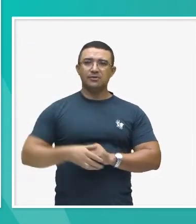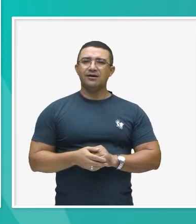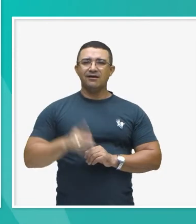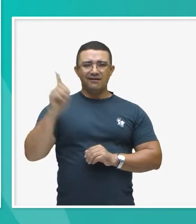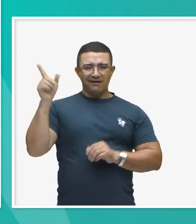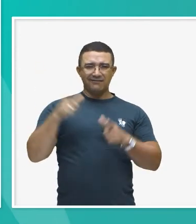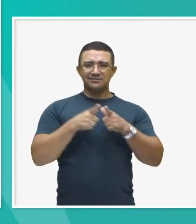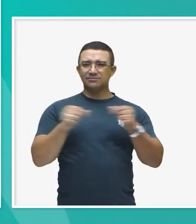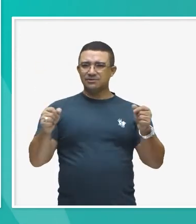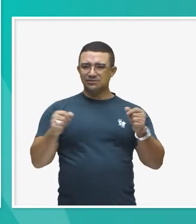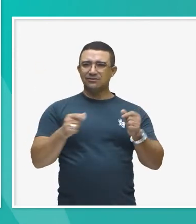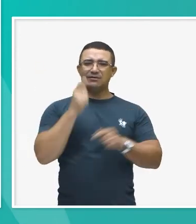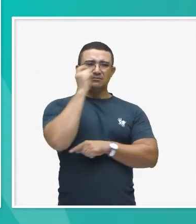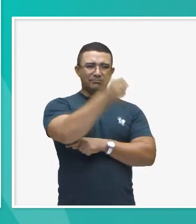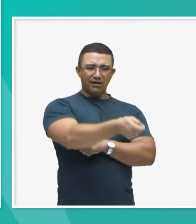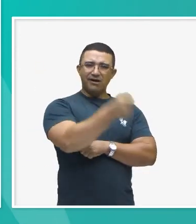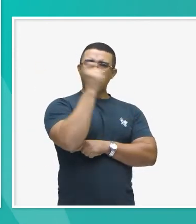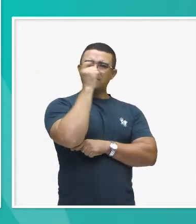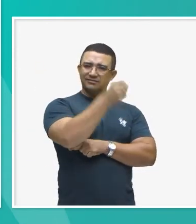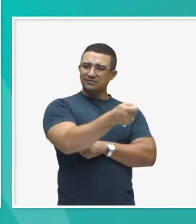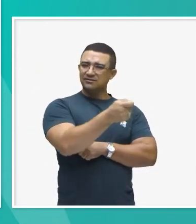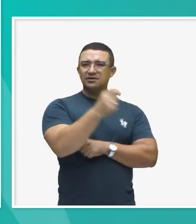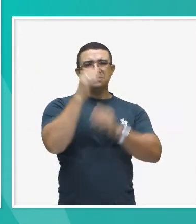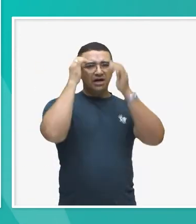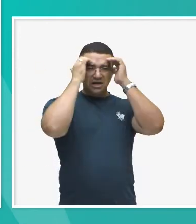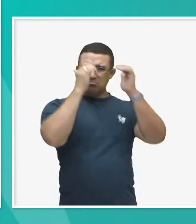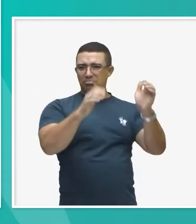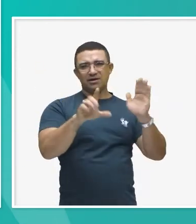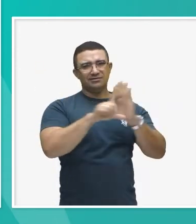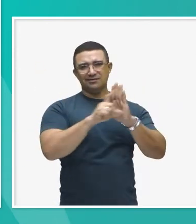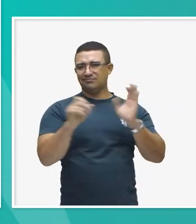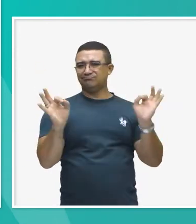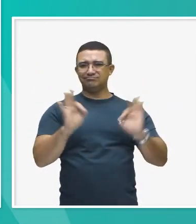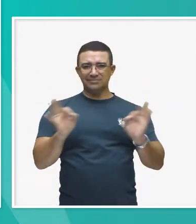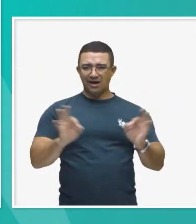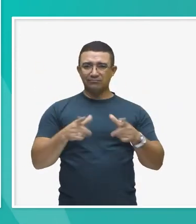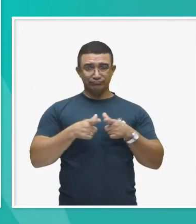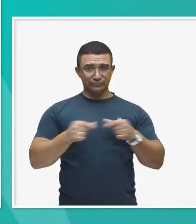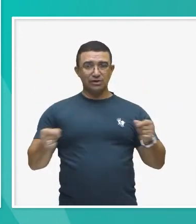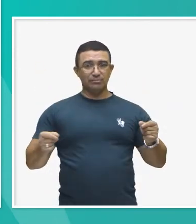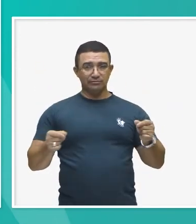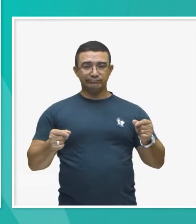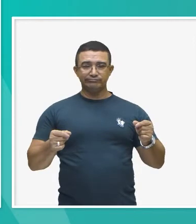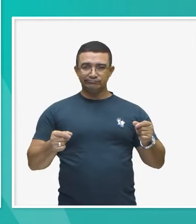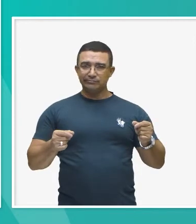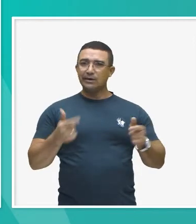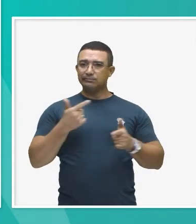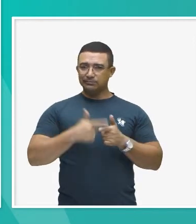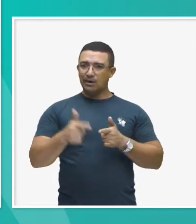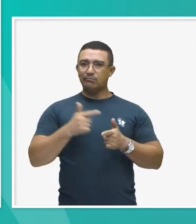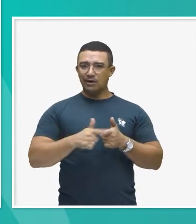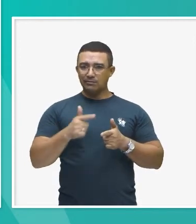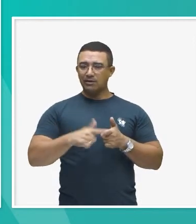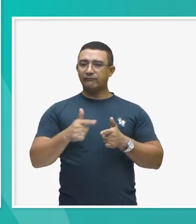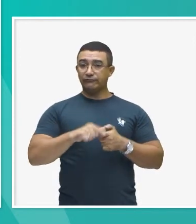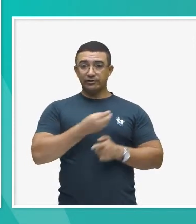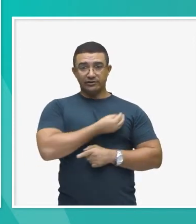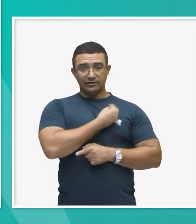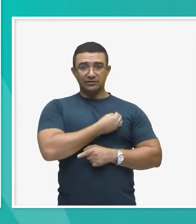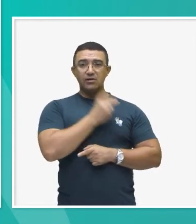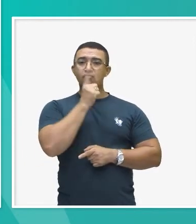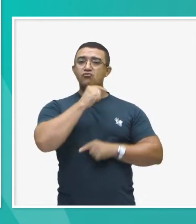não respeitam, né, os períodos de reprodução e aí causam um impacto ambiental na vida oceânica e